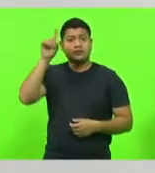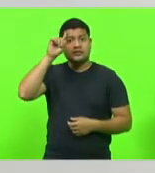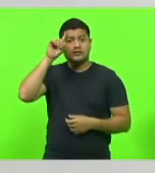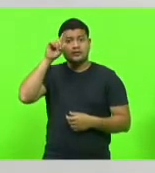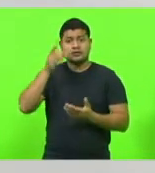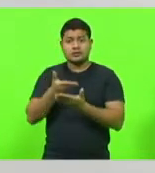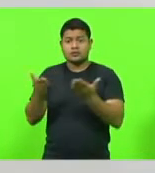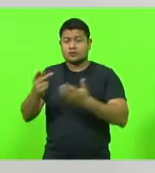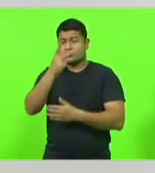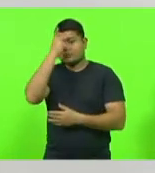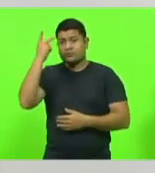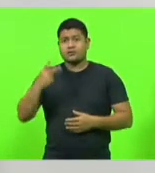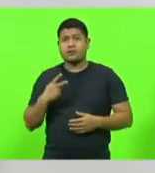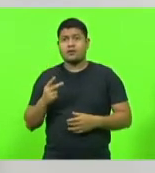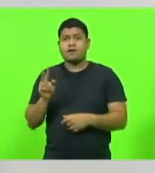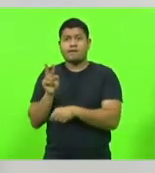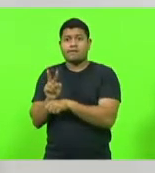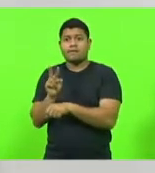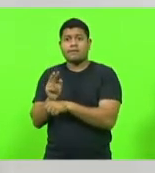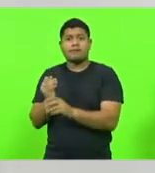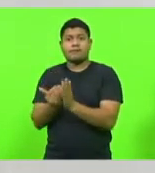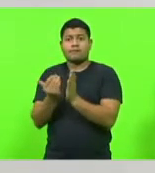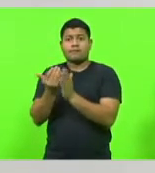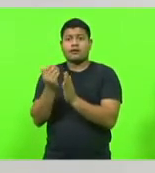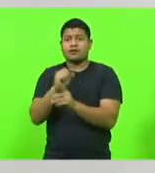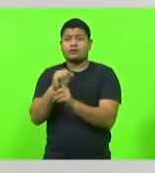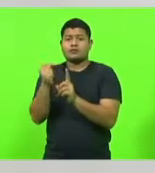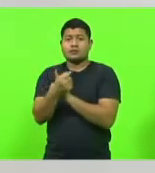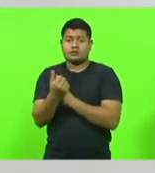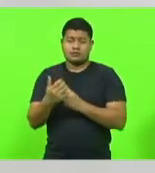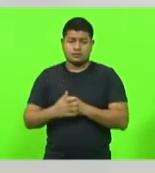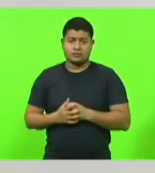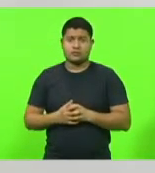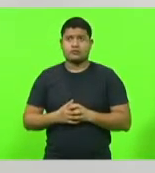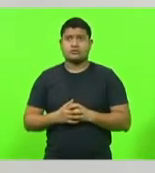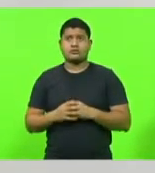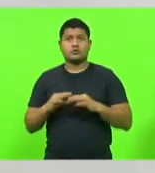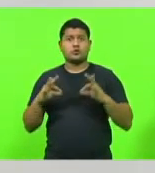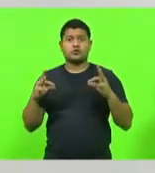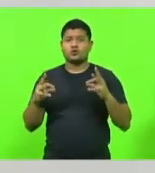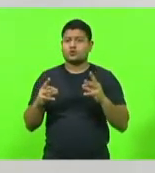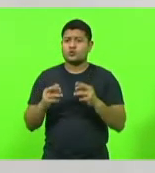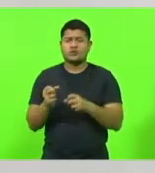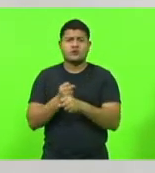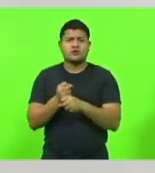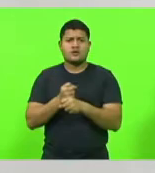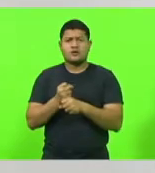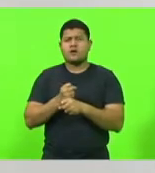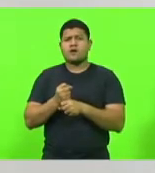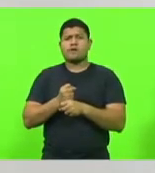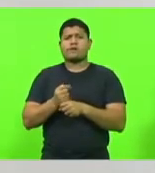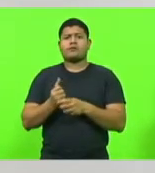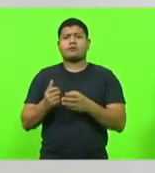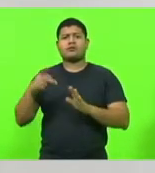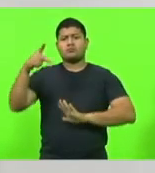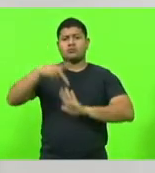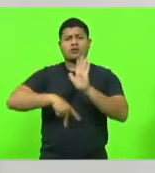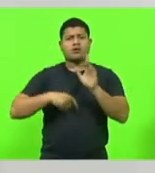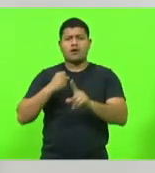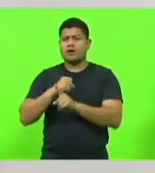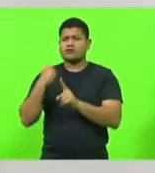pessoas, protegendo cada vez mais a sociedade. Todos os anos, portanto, são inúmeros os projetos